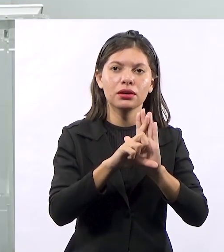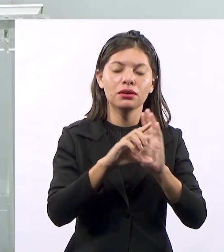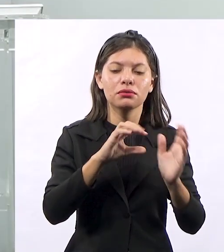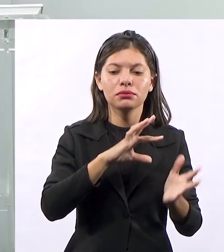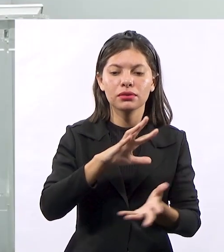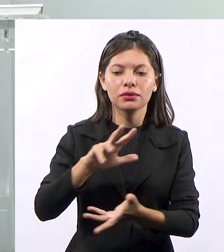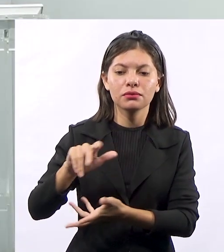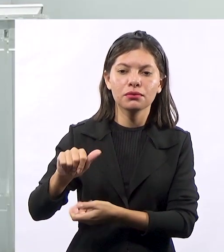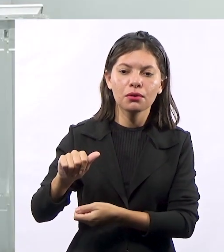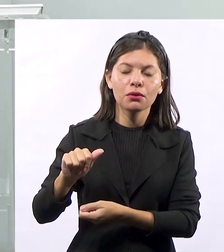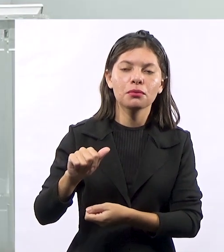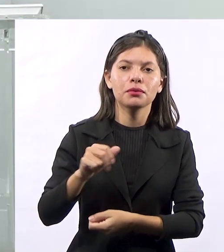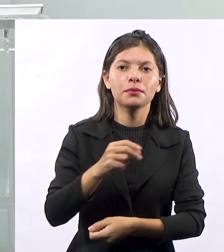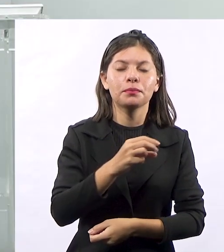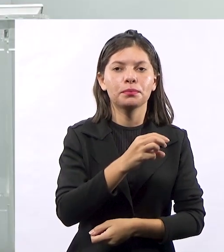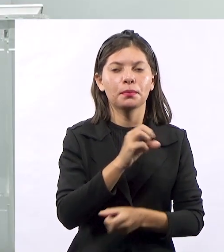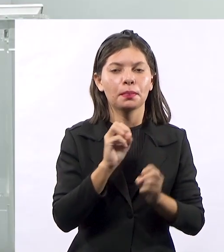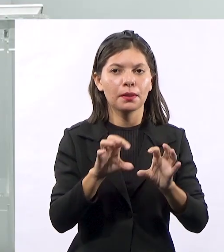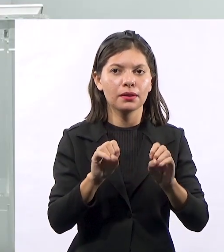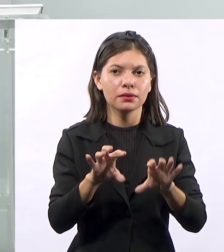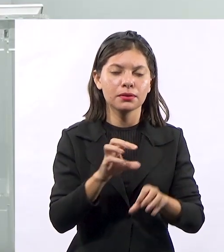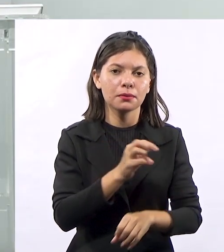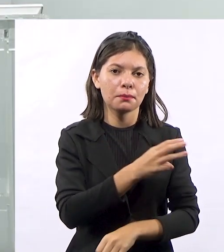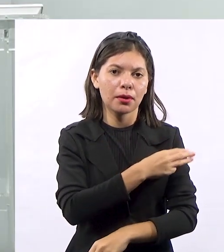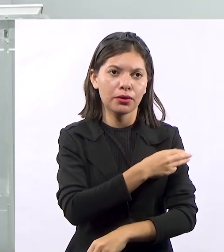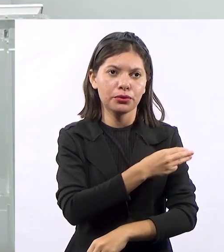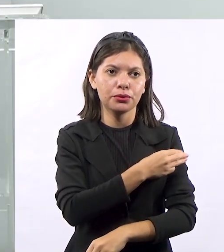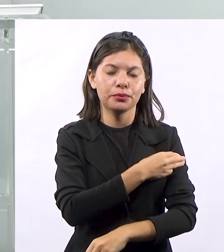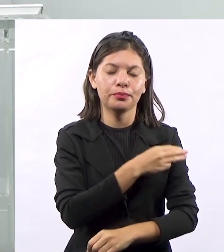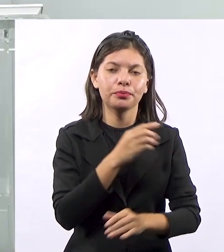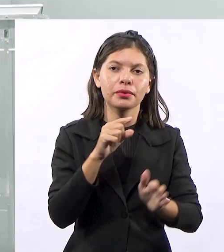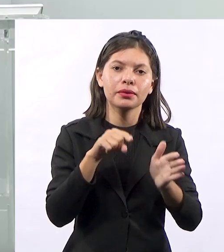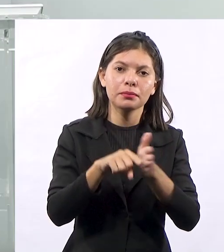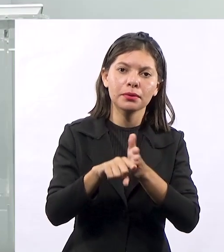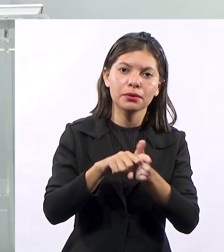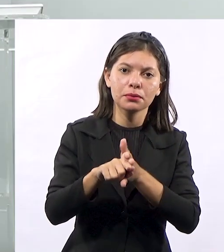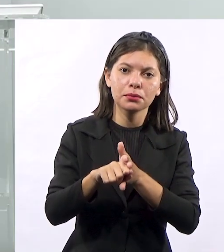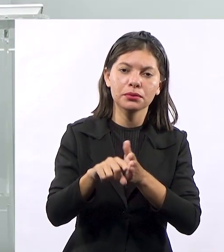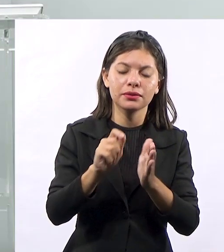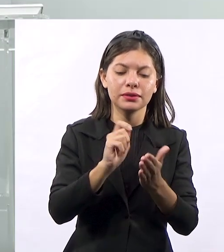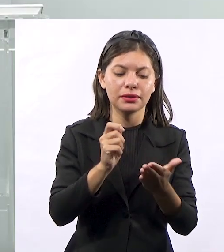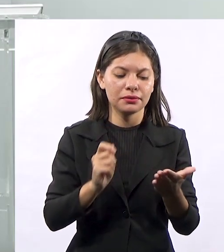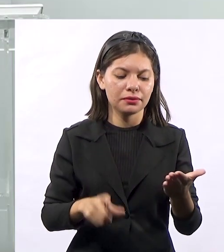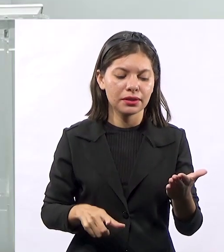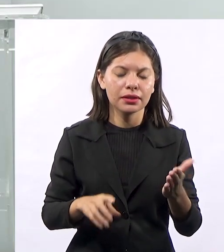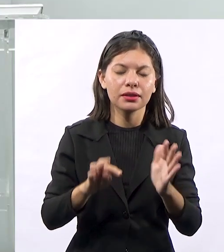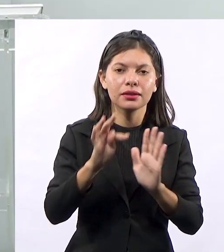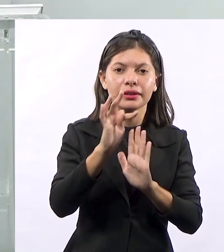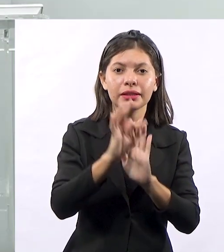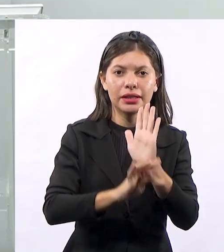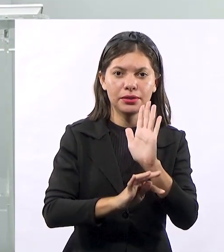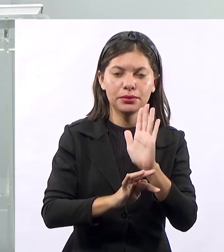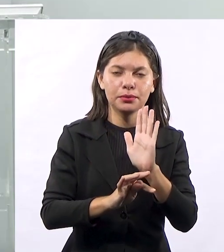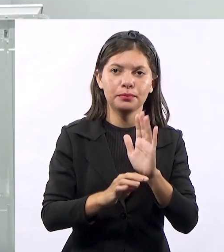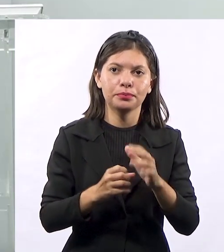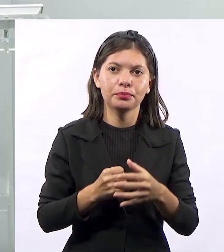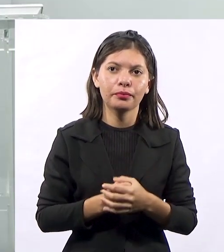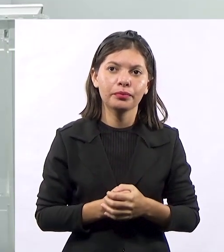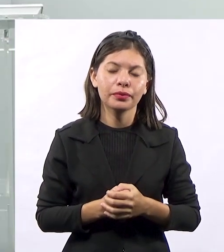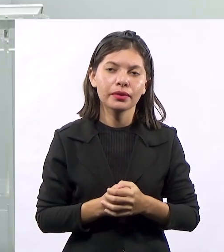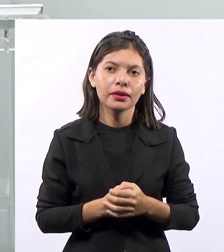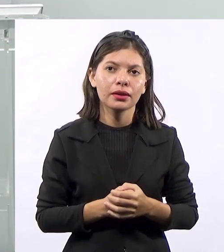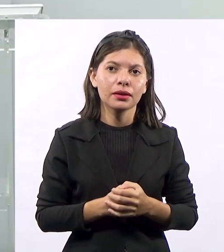a reforma do ensino médio? Então, para eu responder essa pergunta, eu vou escrever um texto, certo? Então,